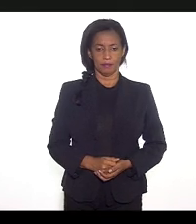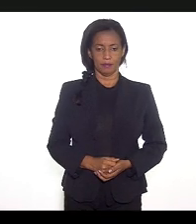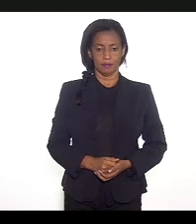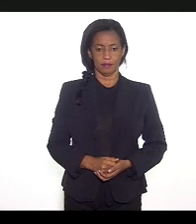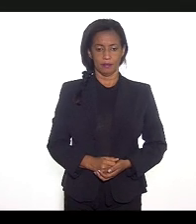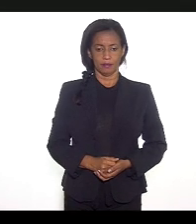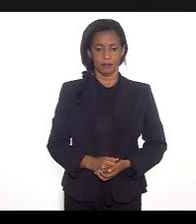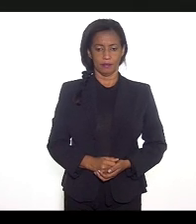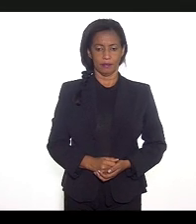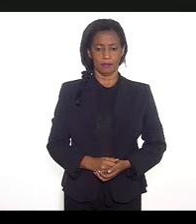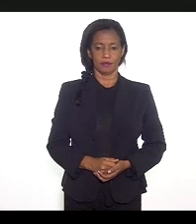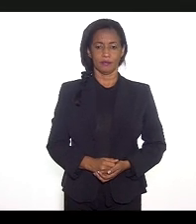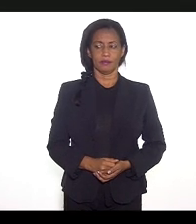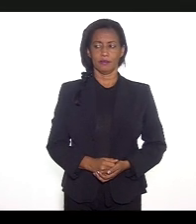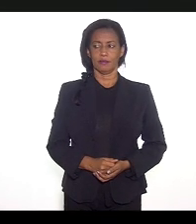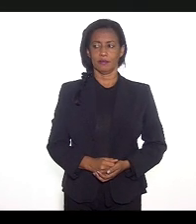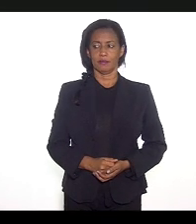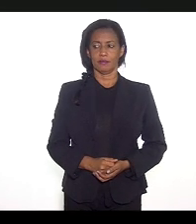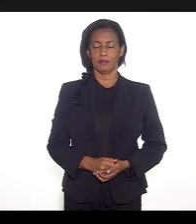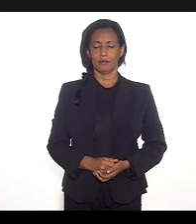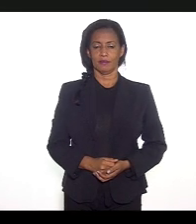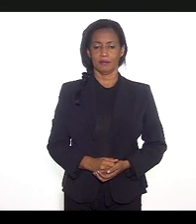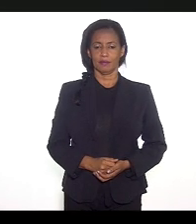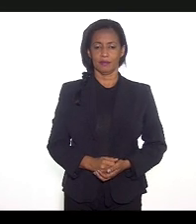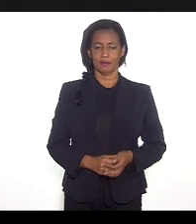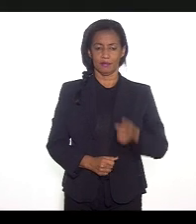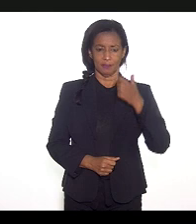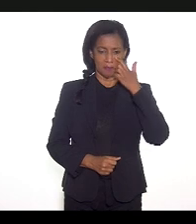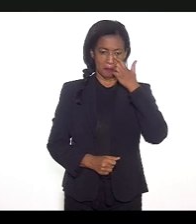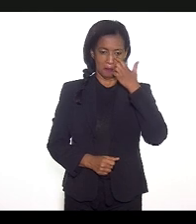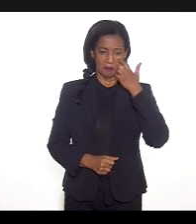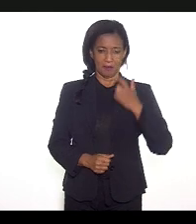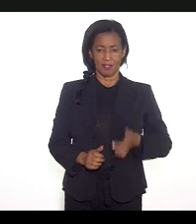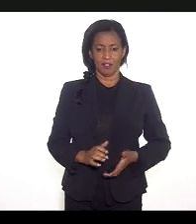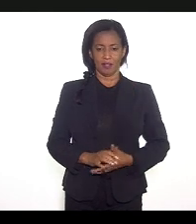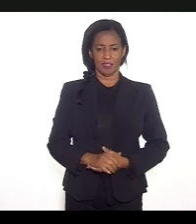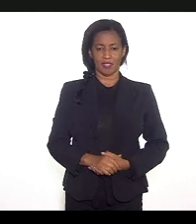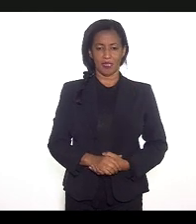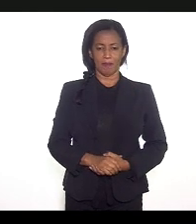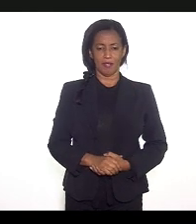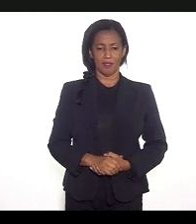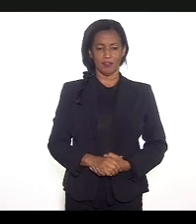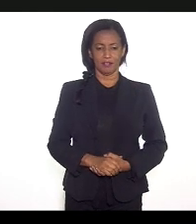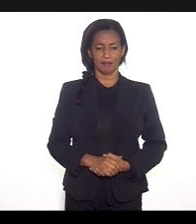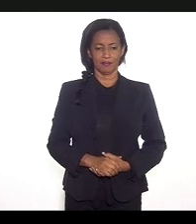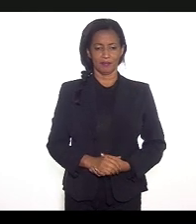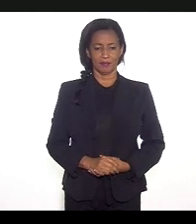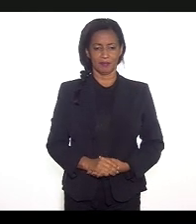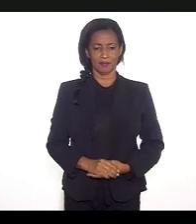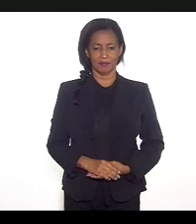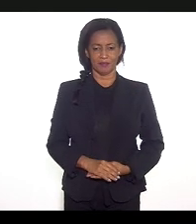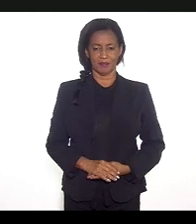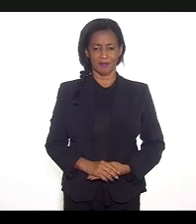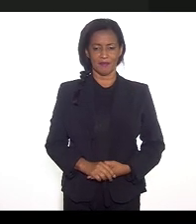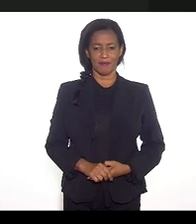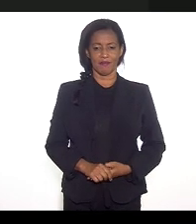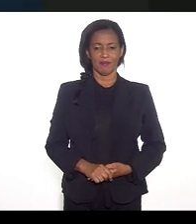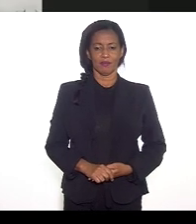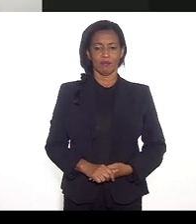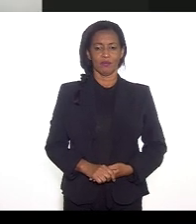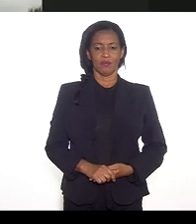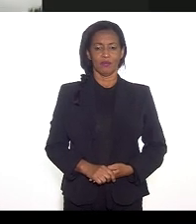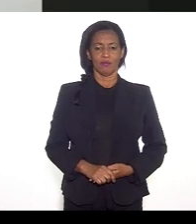cartas que os governadores fizeram sejam... Tem um áudio aberto aí. Que é? Constem